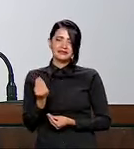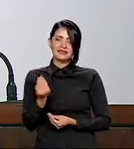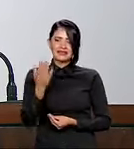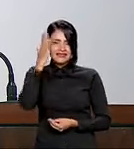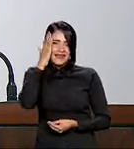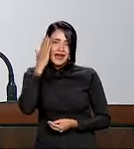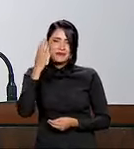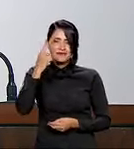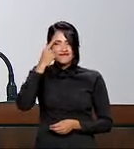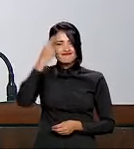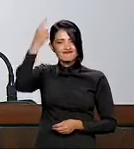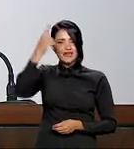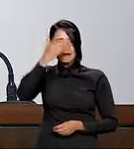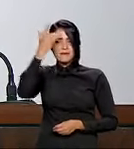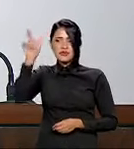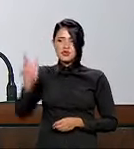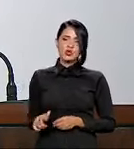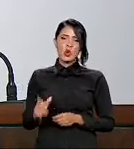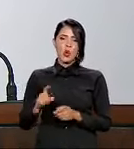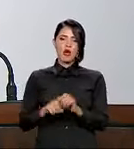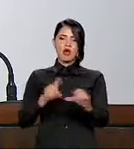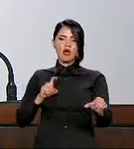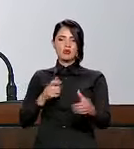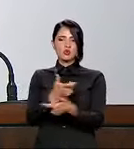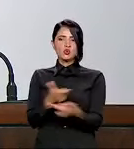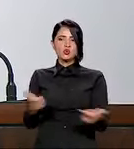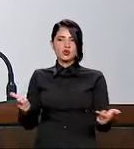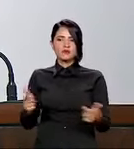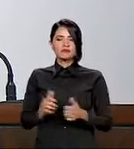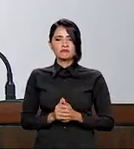Sabe aquela ideia do cara que não quer independência?